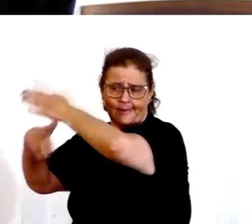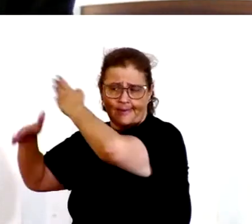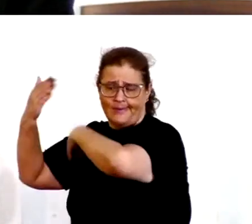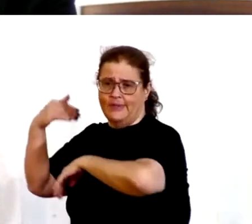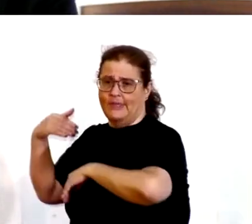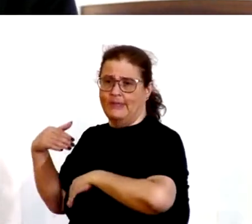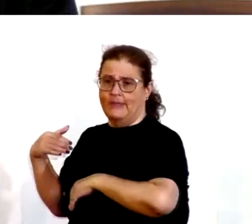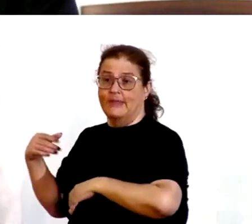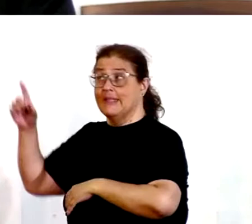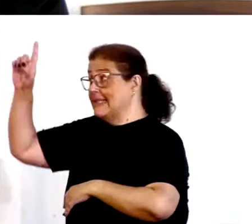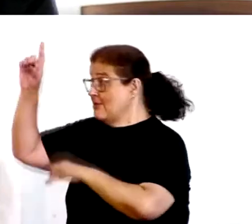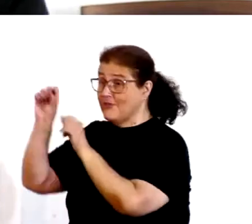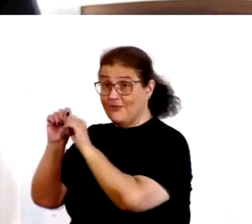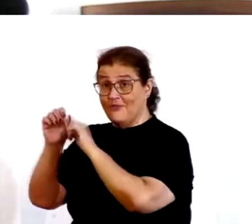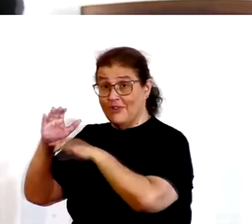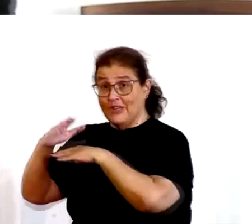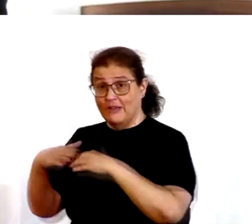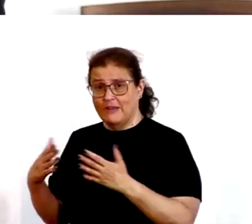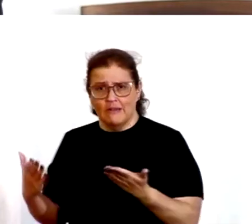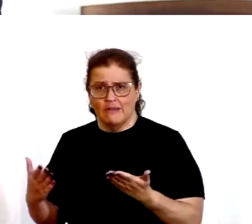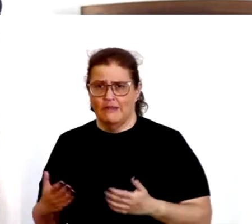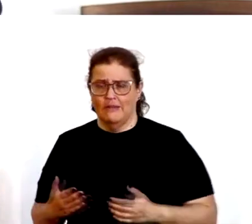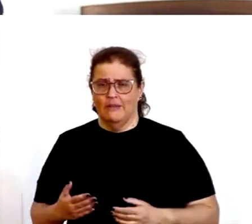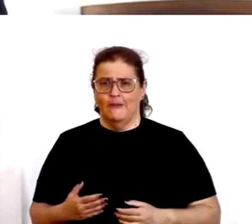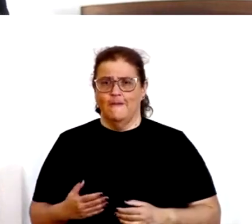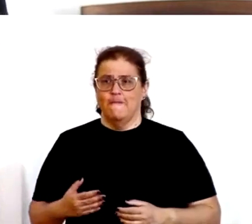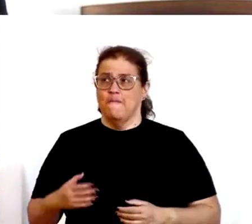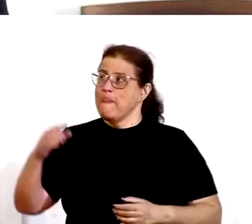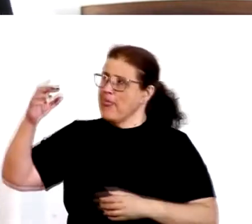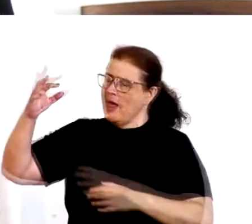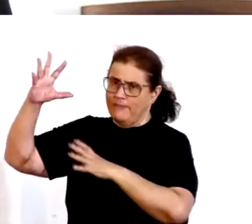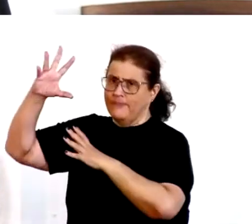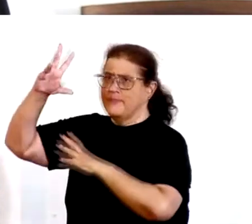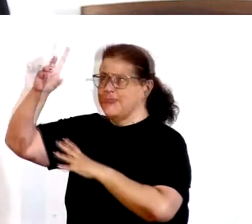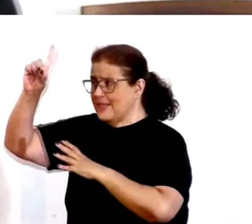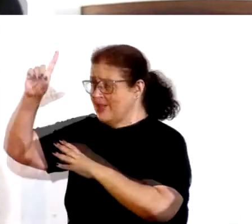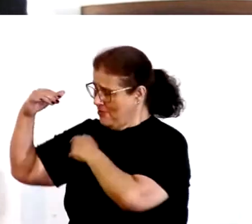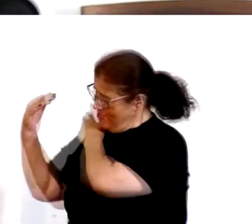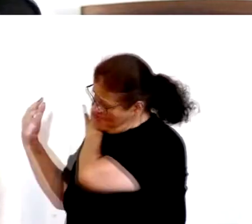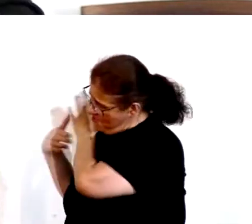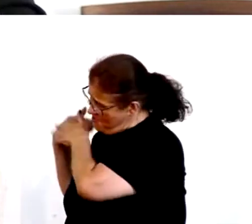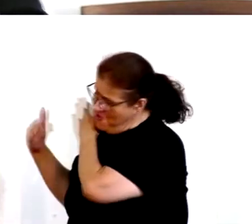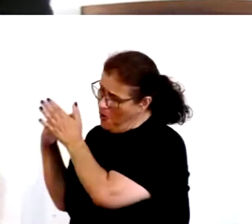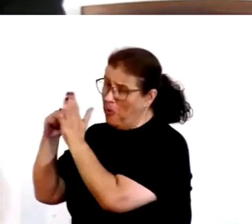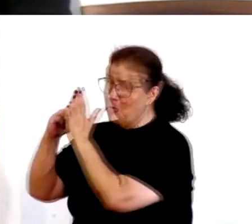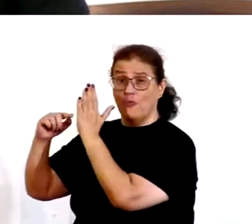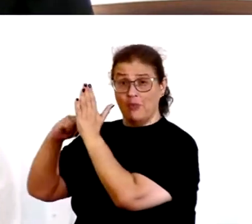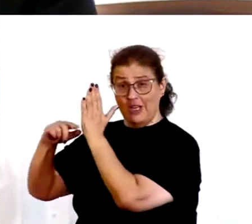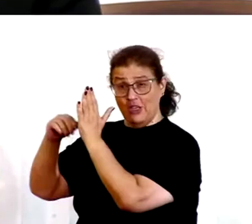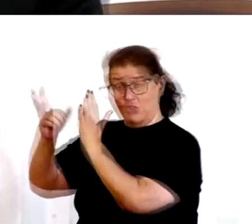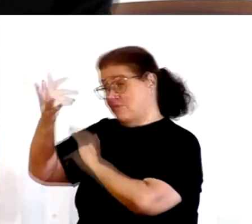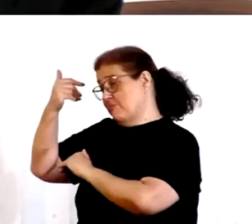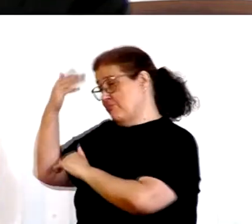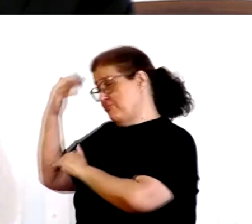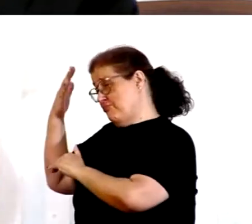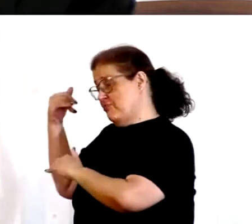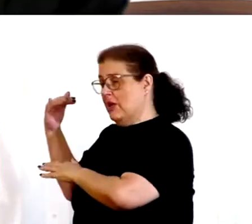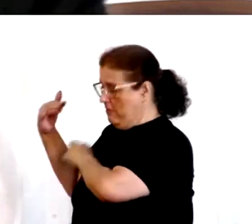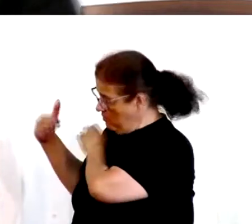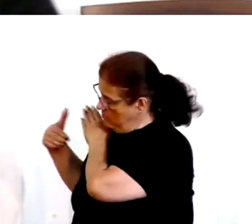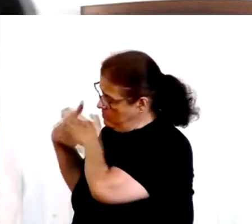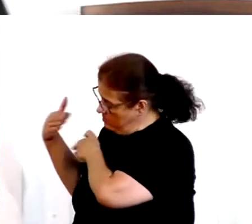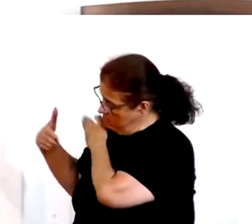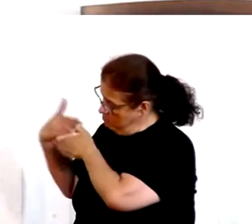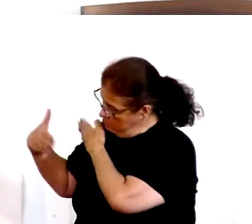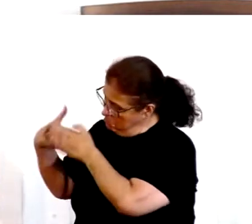dessa maneira, com a Trindade toda operando essa obra de salvação. Agora, a salvação tirou você da